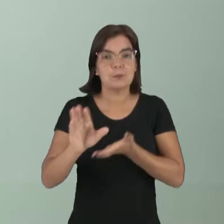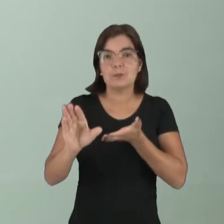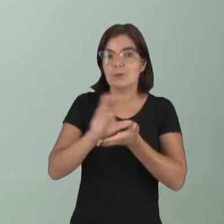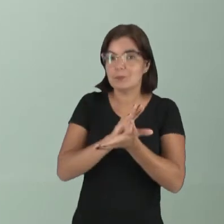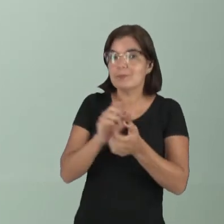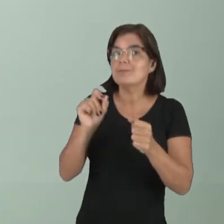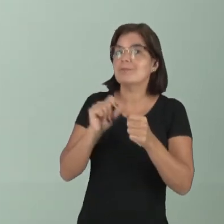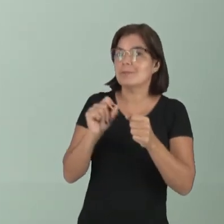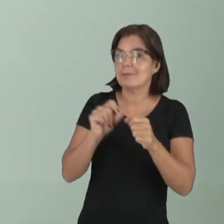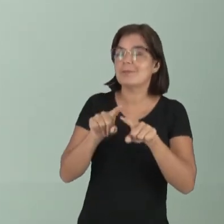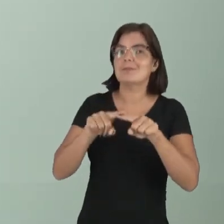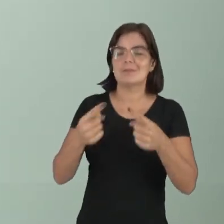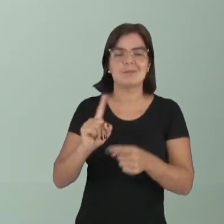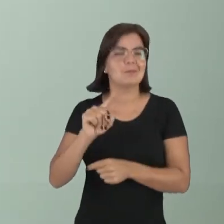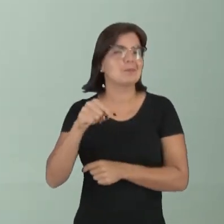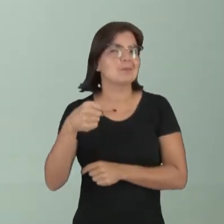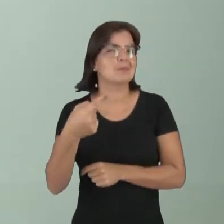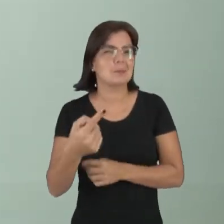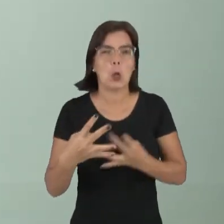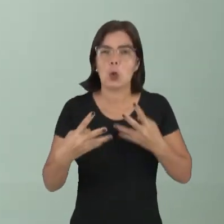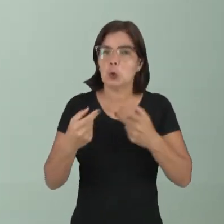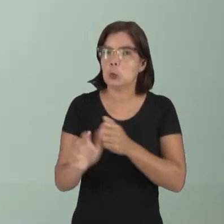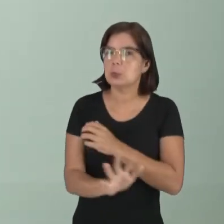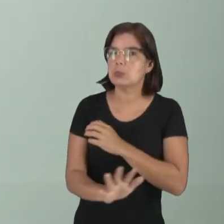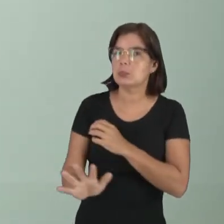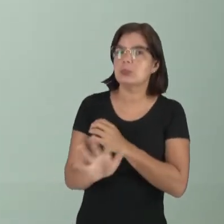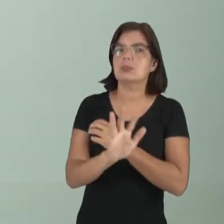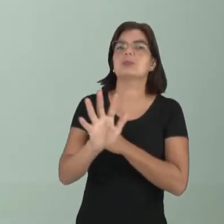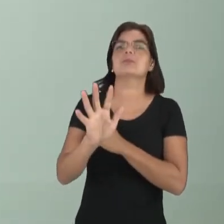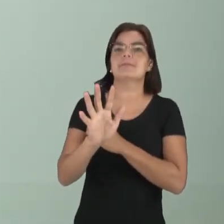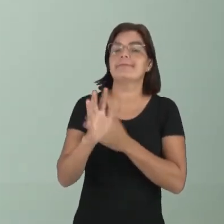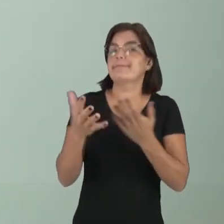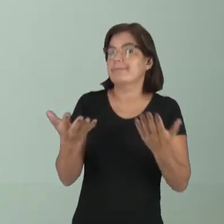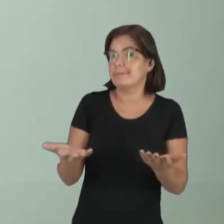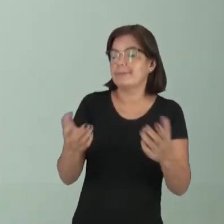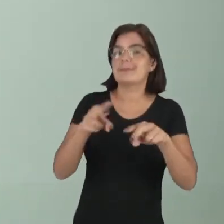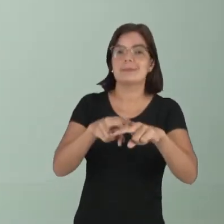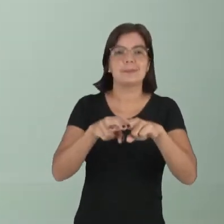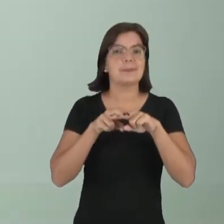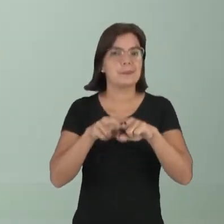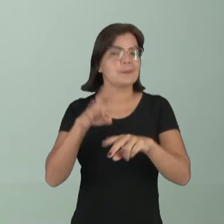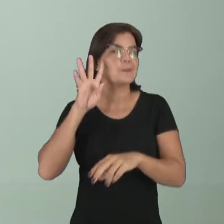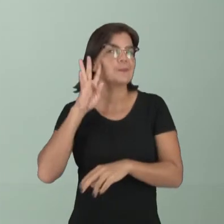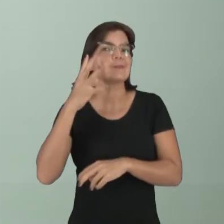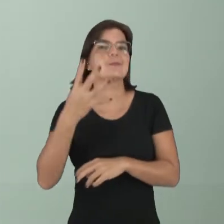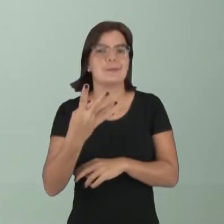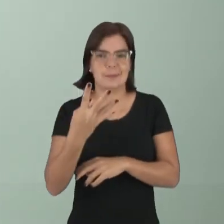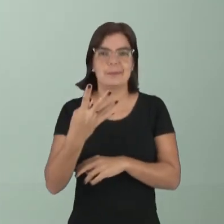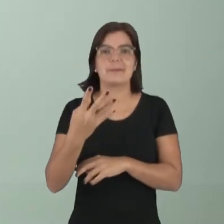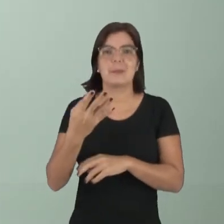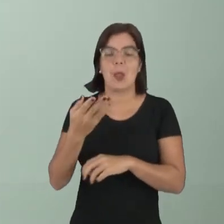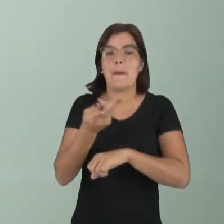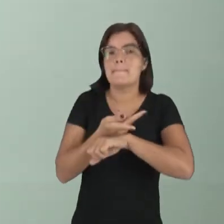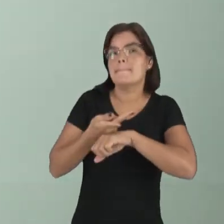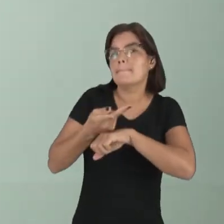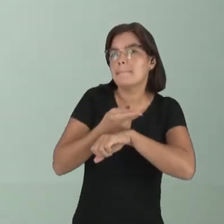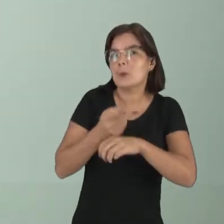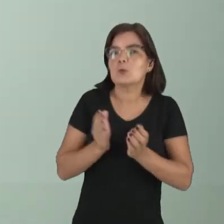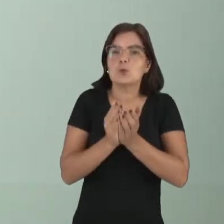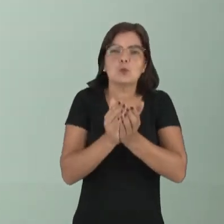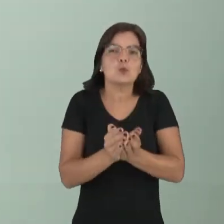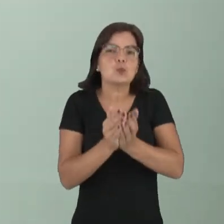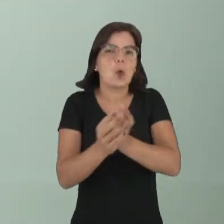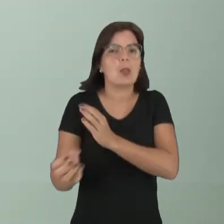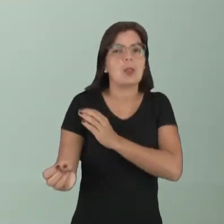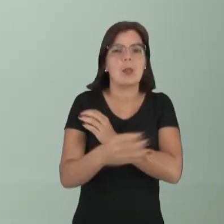para produzir, mas que depois tudo se tornou mais caro. E aí, por isso, resolveram mundo afora atrás de